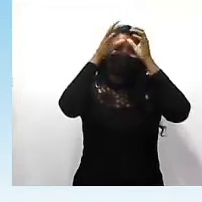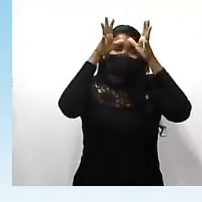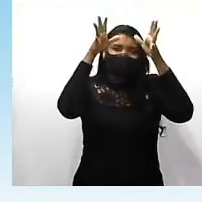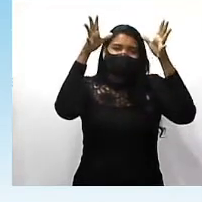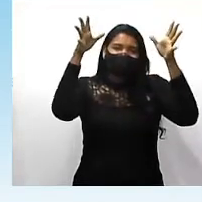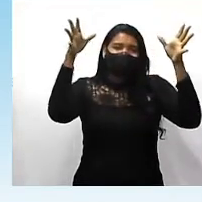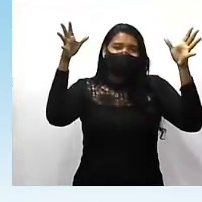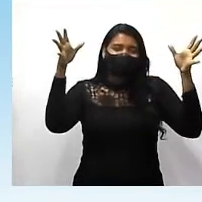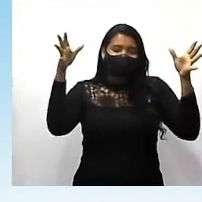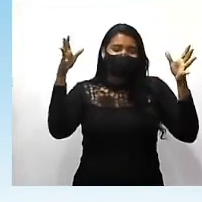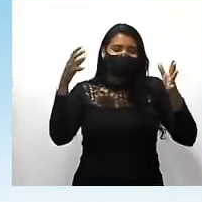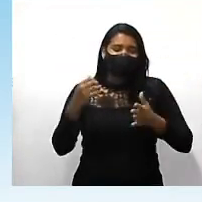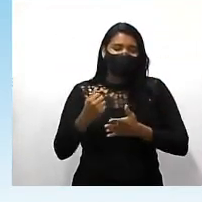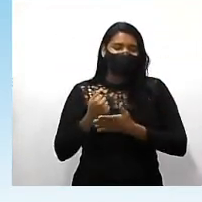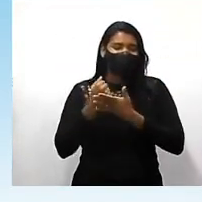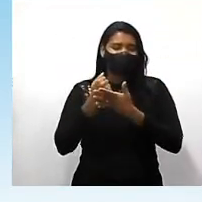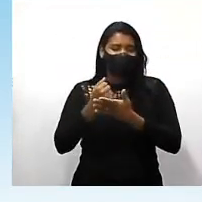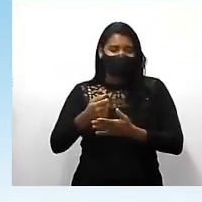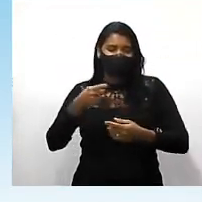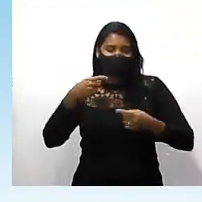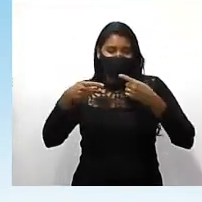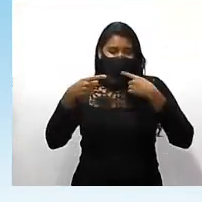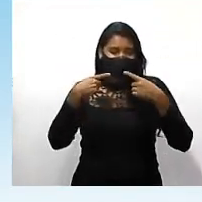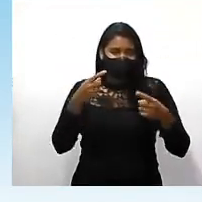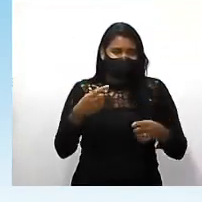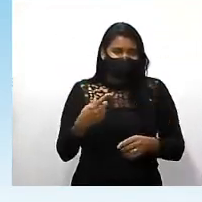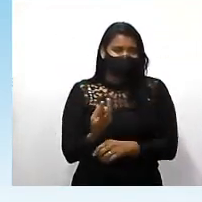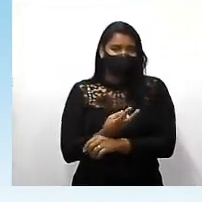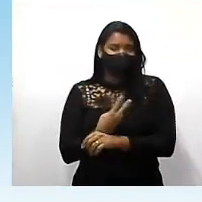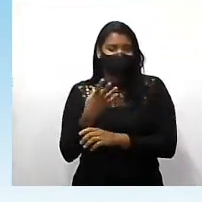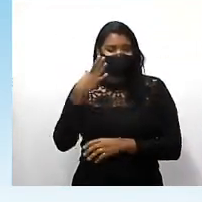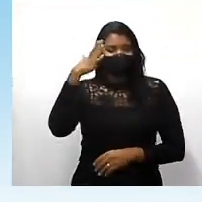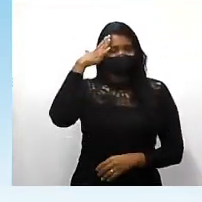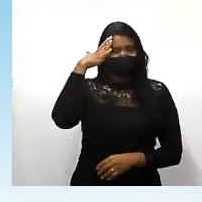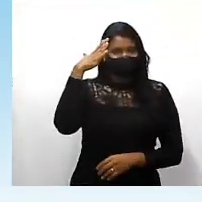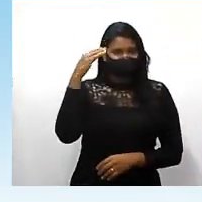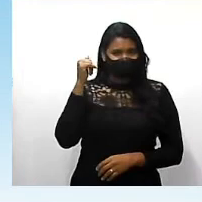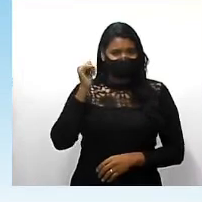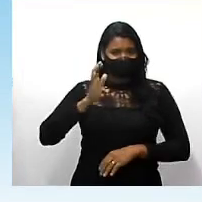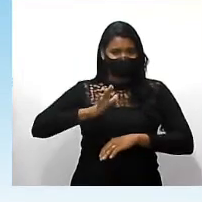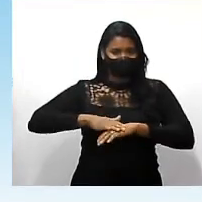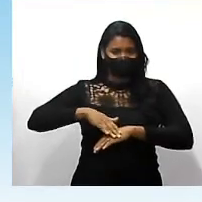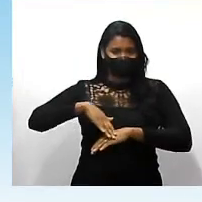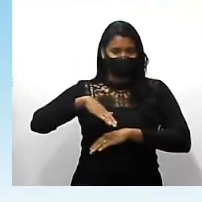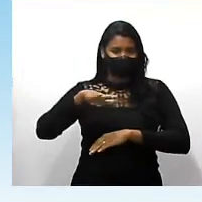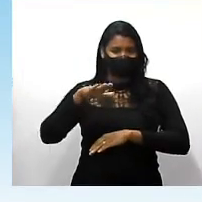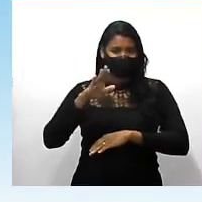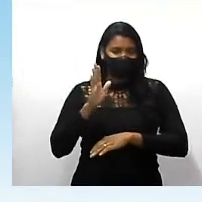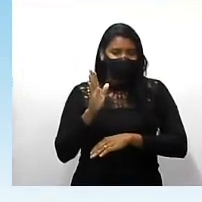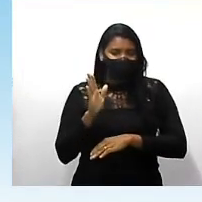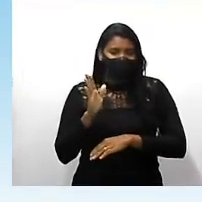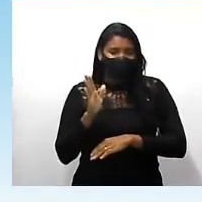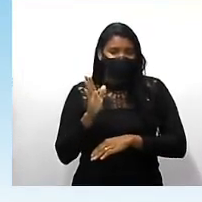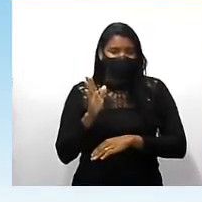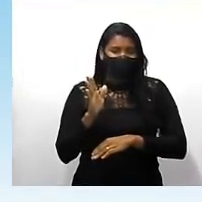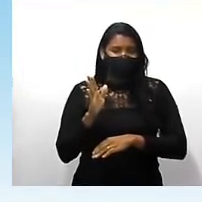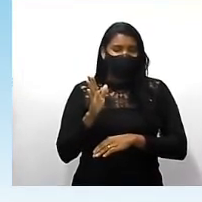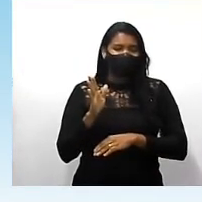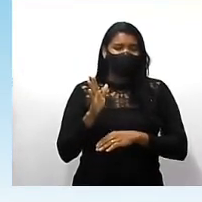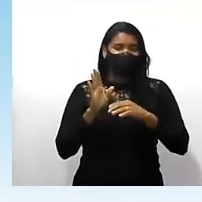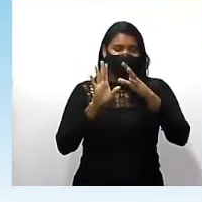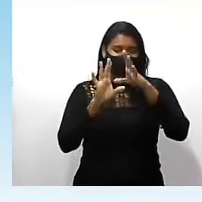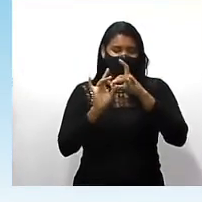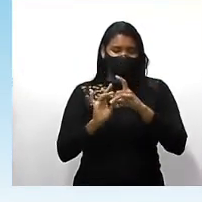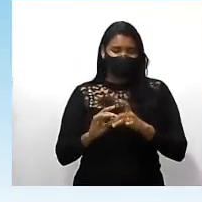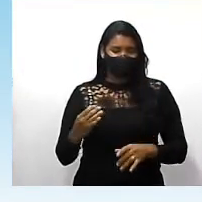que vai nos ajudar a questionar, a buscar, a saber um pouco mais a respeito de assuntos tão